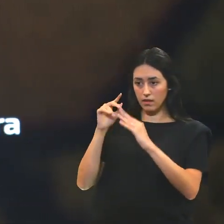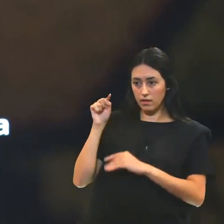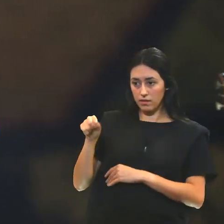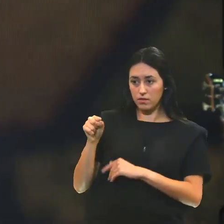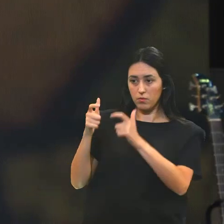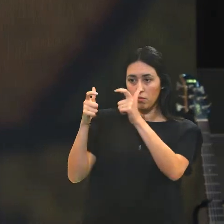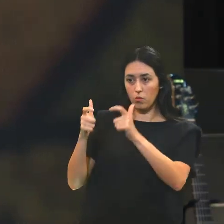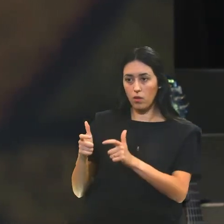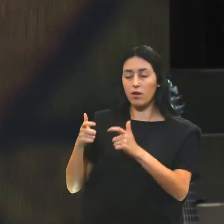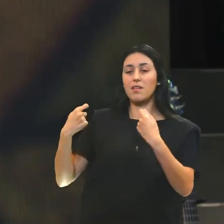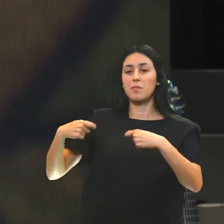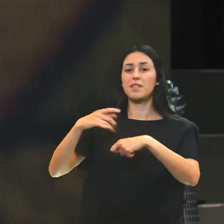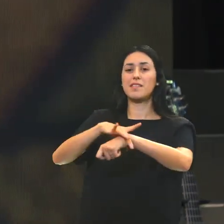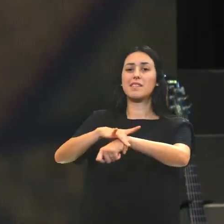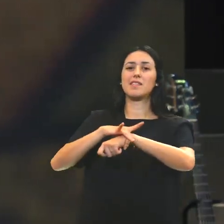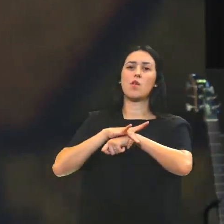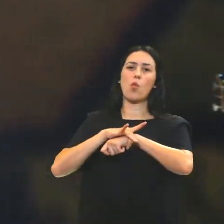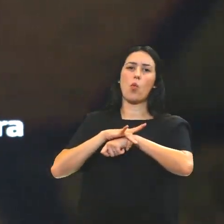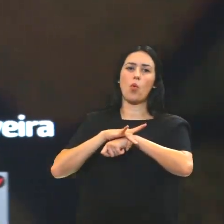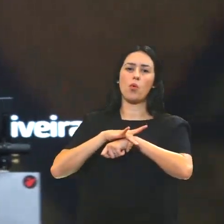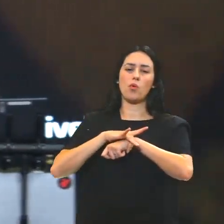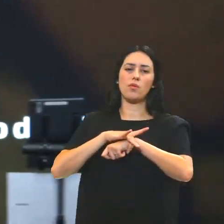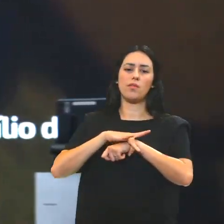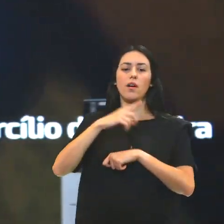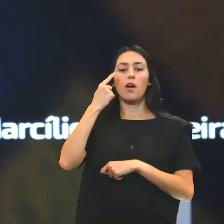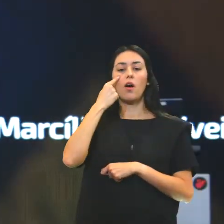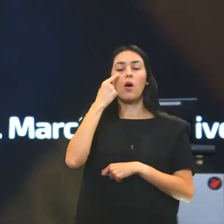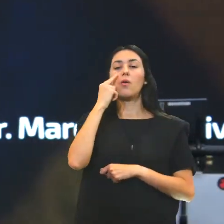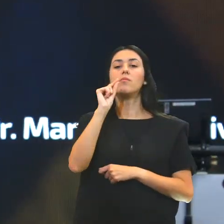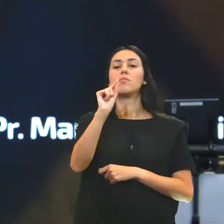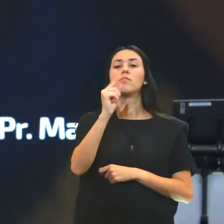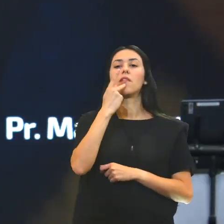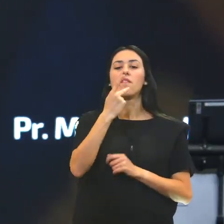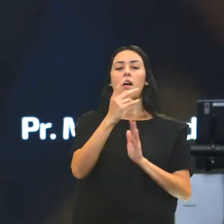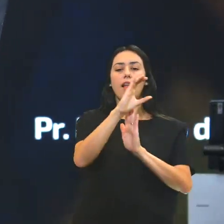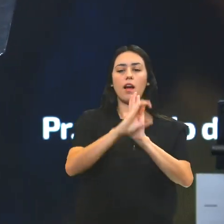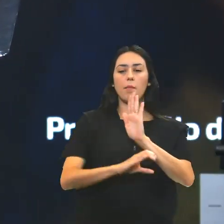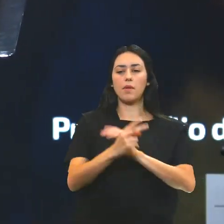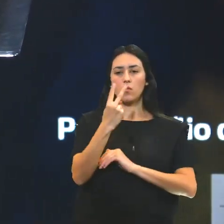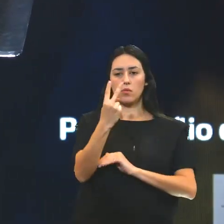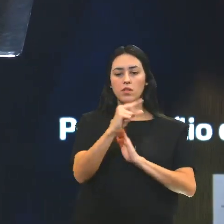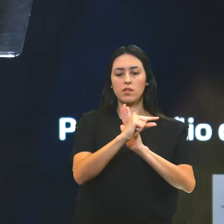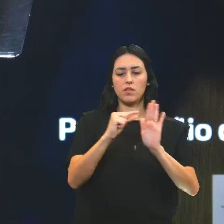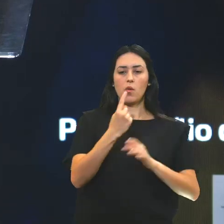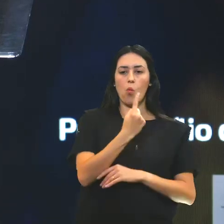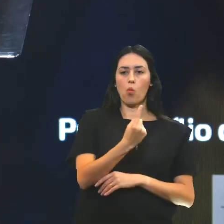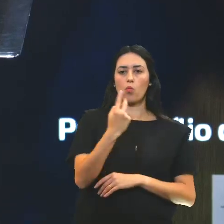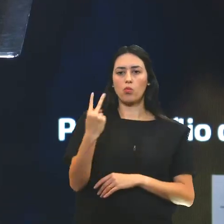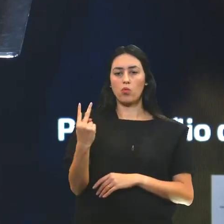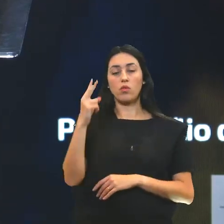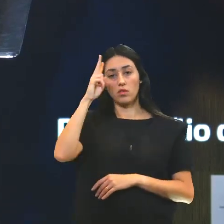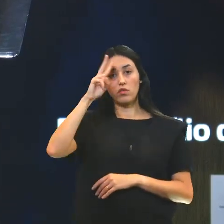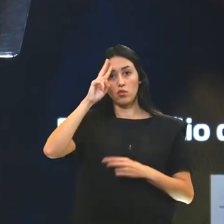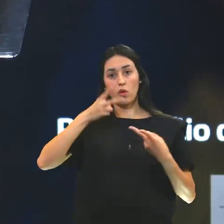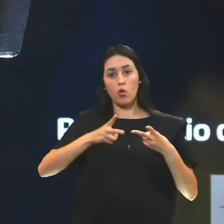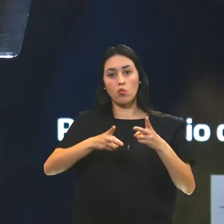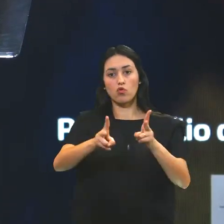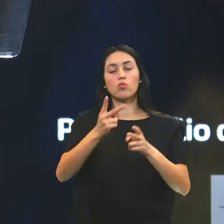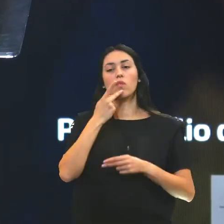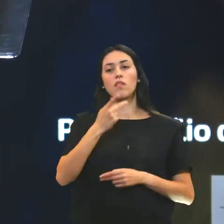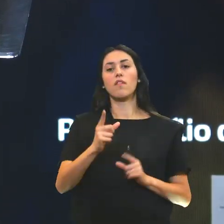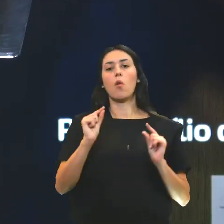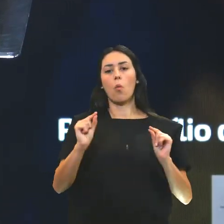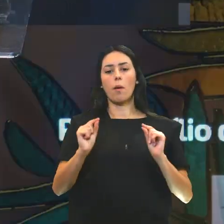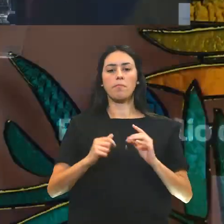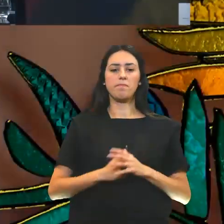ambiente seguro. Olha o que diz agora, capítulo 2, versículos 1 e 2. A história continua. E diz assim,